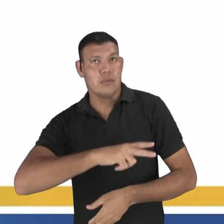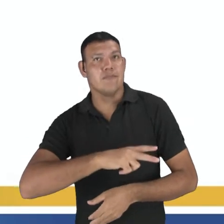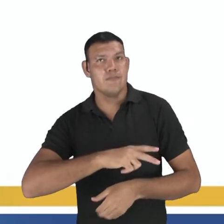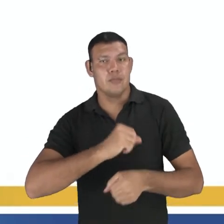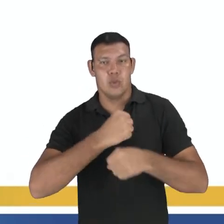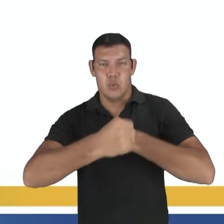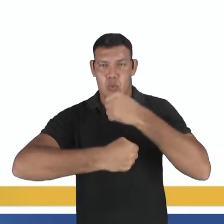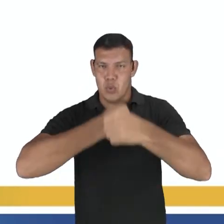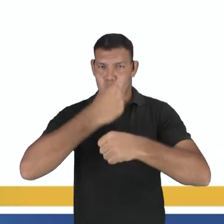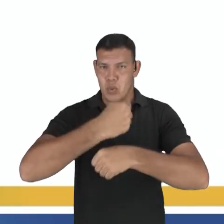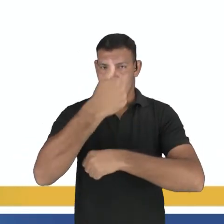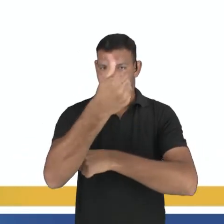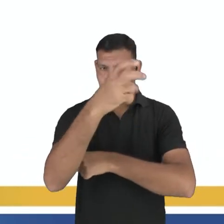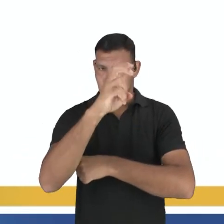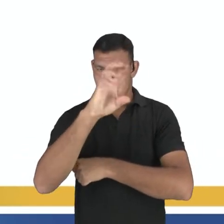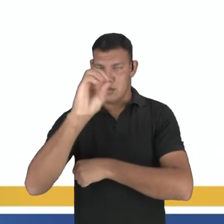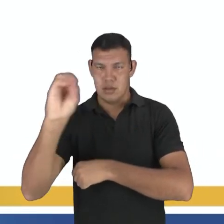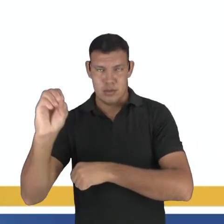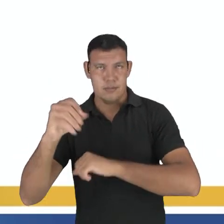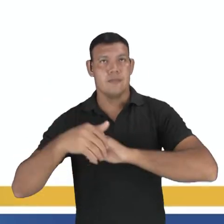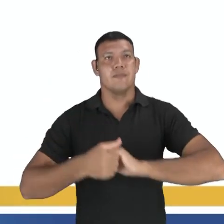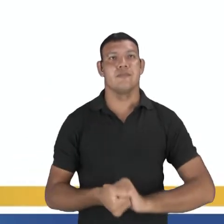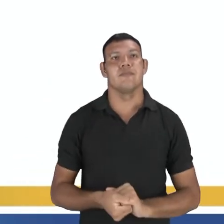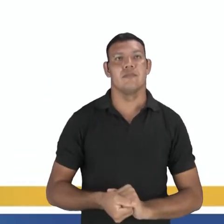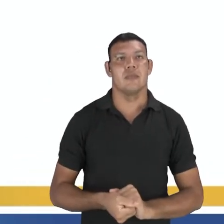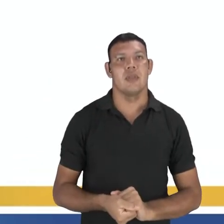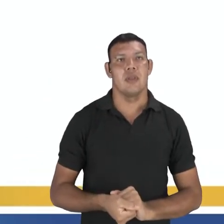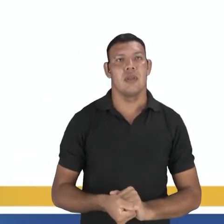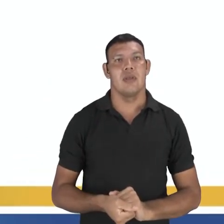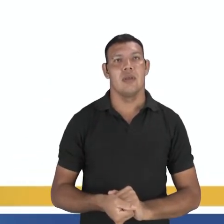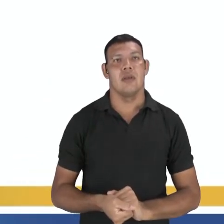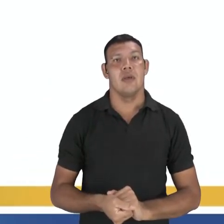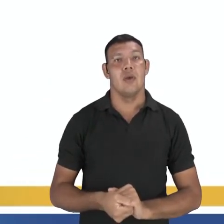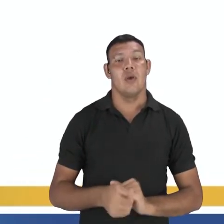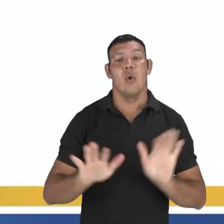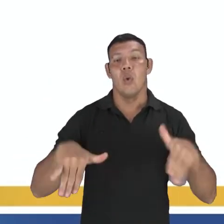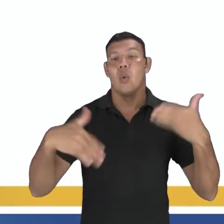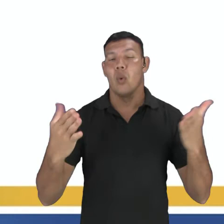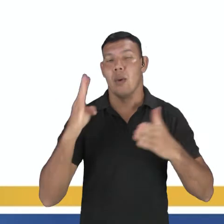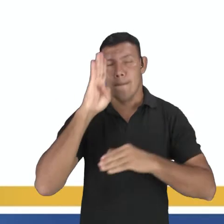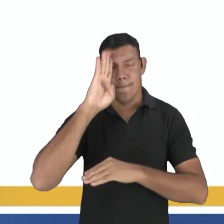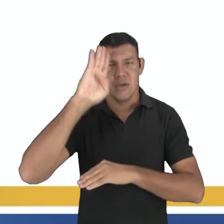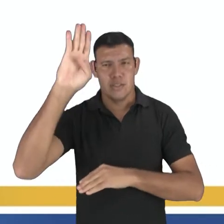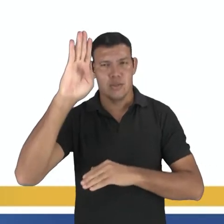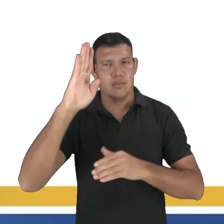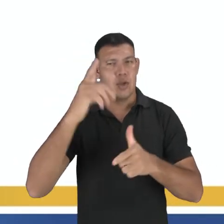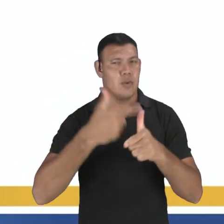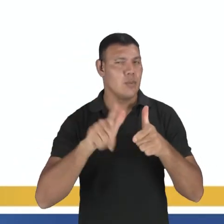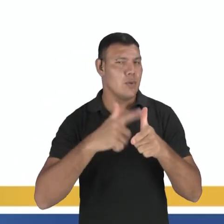alternativas abaixo preenche corretamente a lacuna? Qual é esse principal problema que vem aí